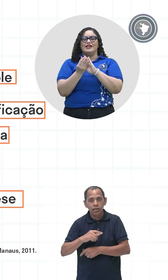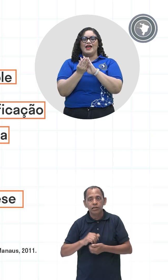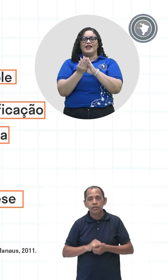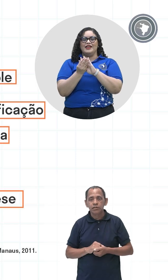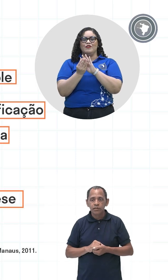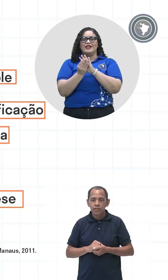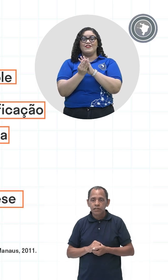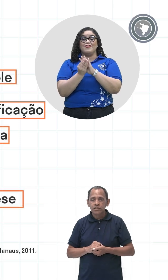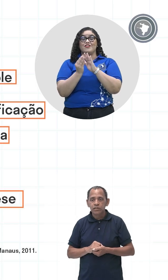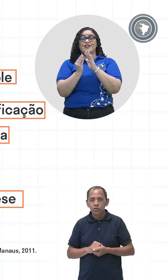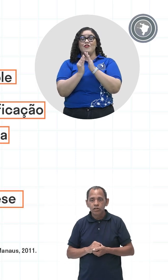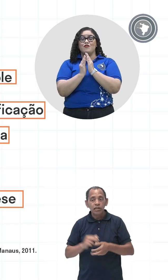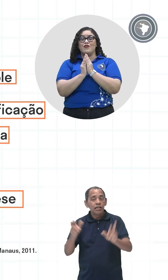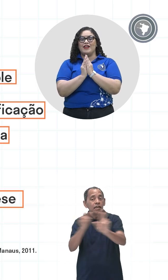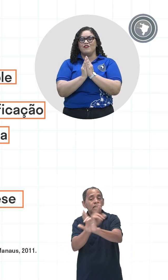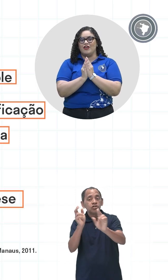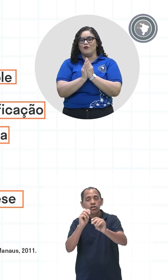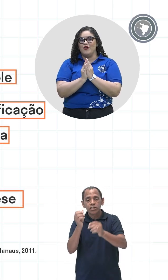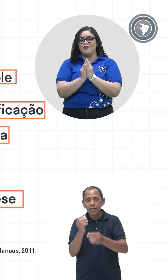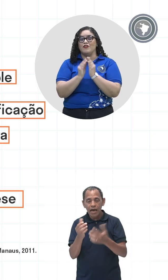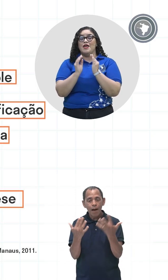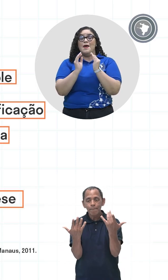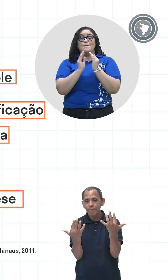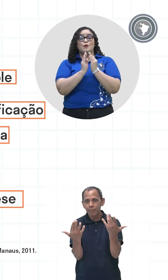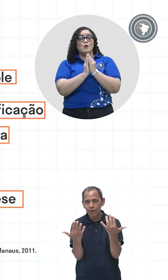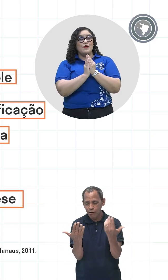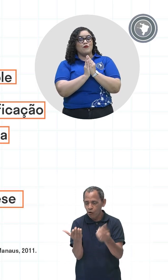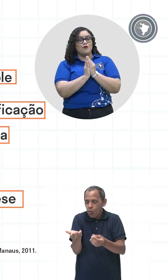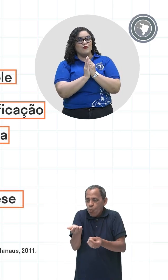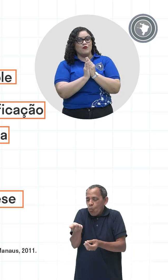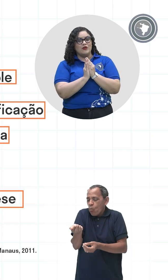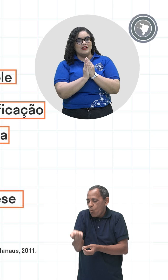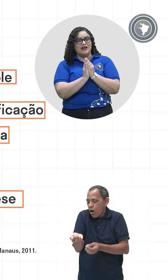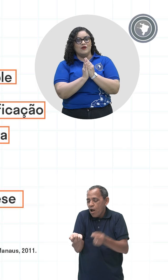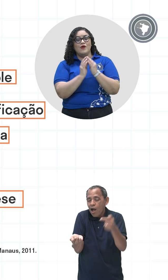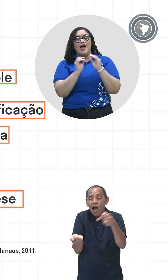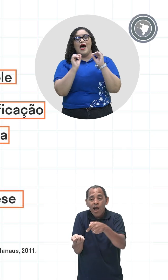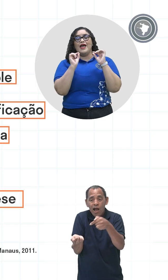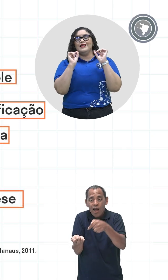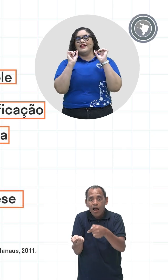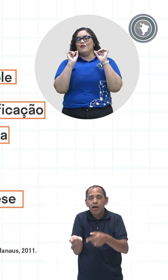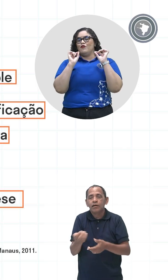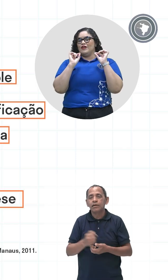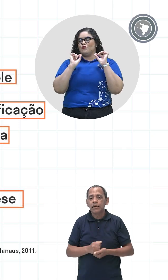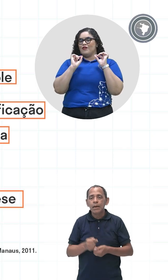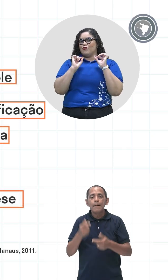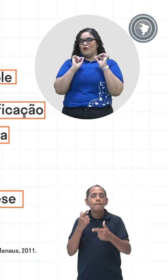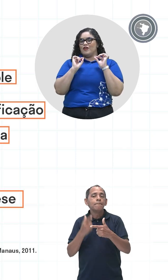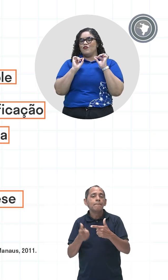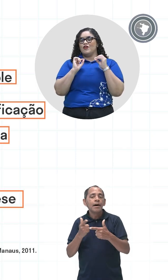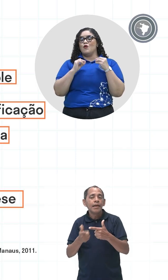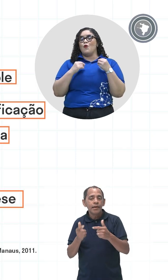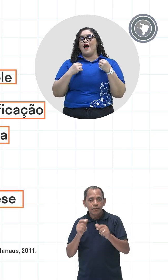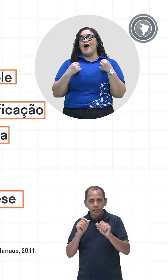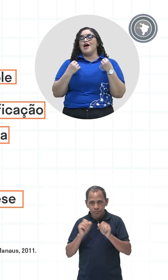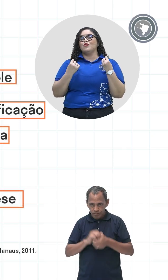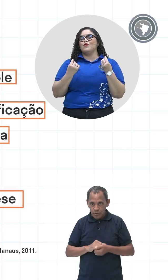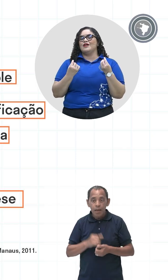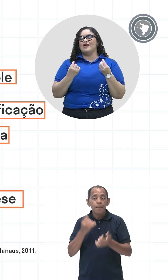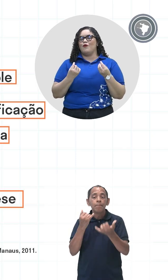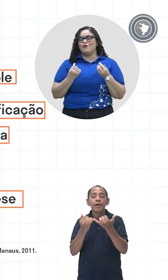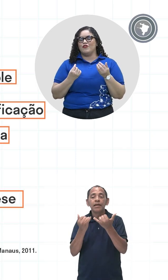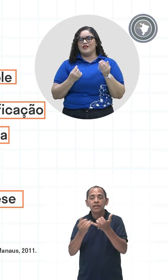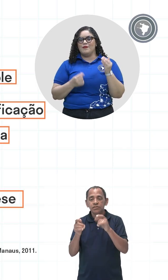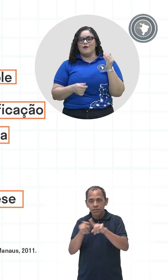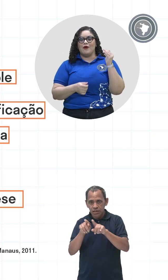concha. E aí, quando ele diz, tão indiferente à noite, bruma, chuva e escuridão, ainda que o vento açoite,